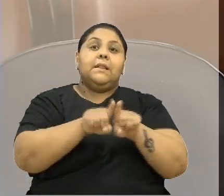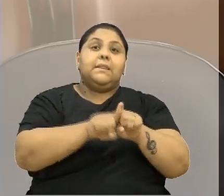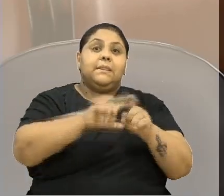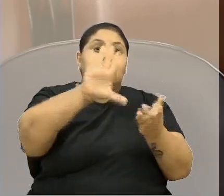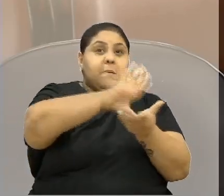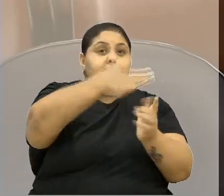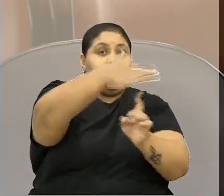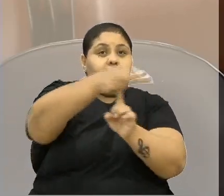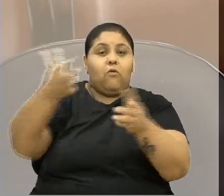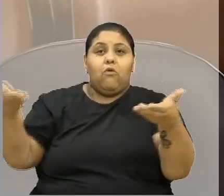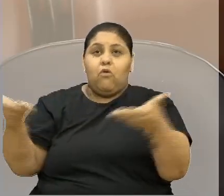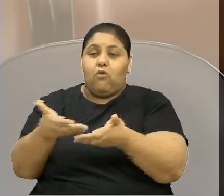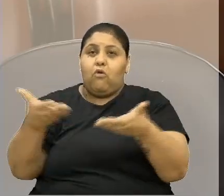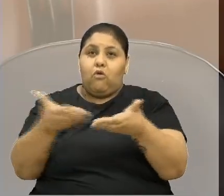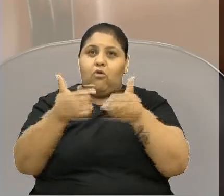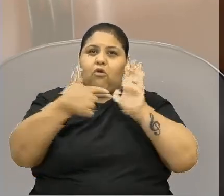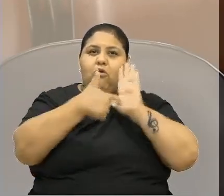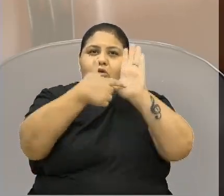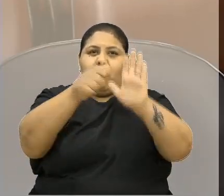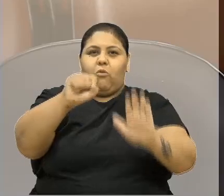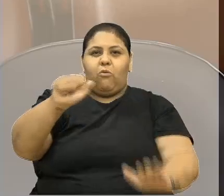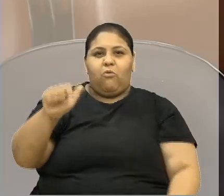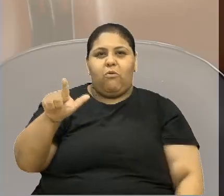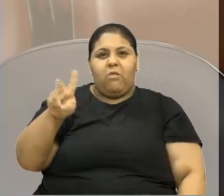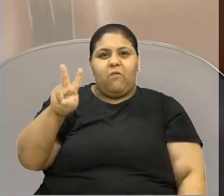que hoje tem o espetáculo Salve, ali tem a feira,